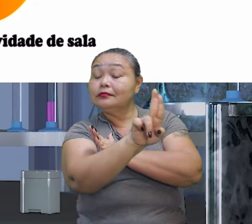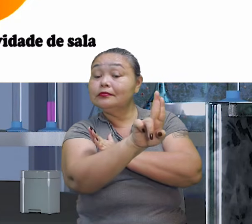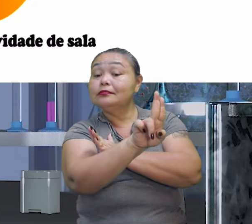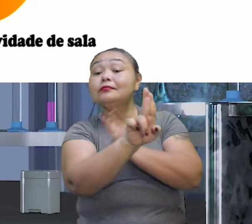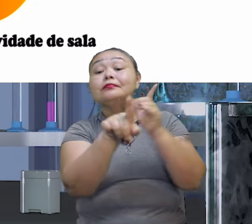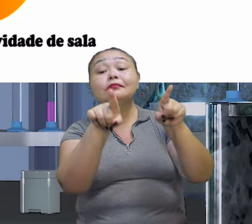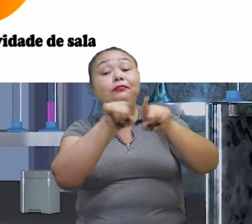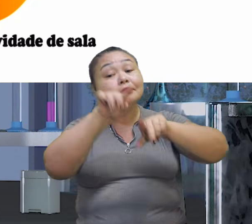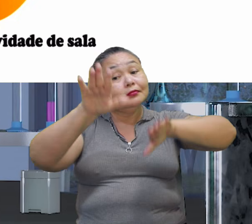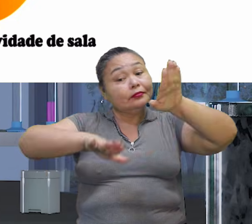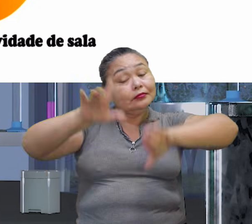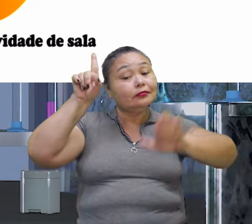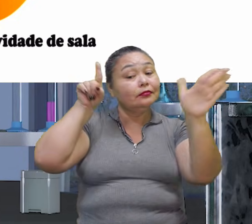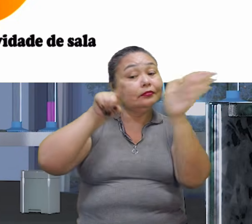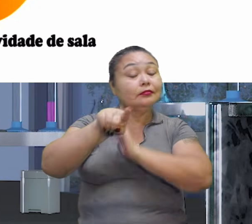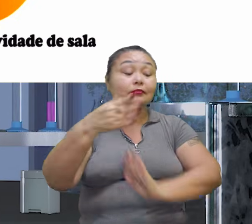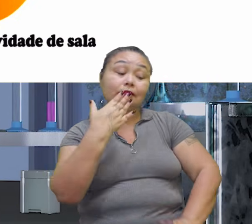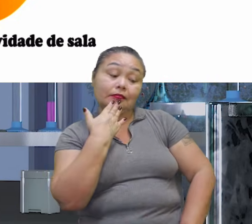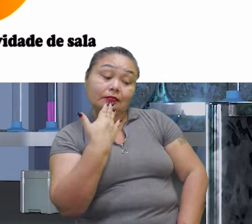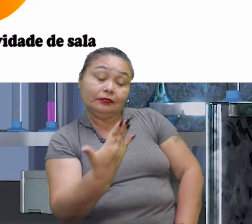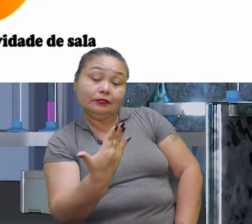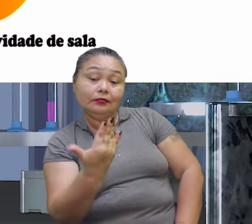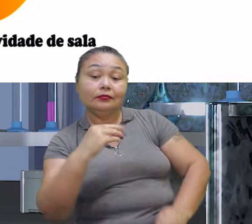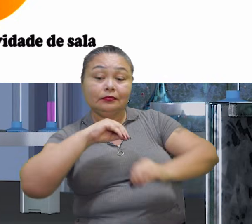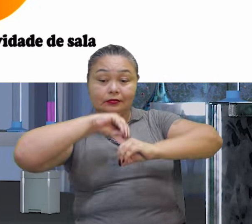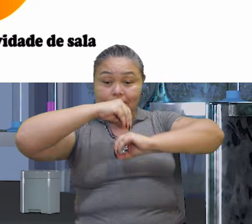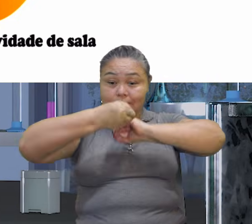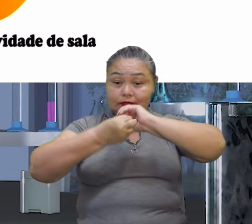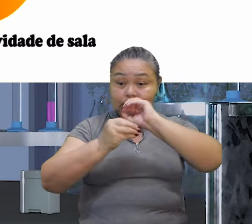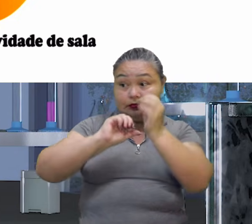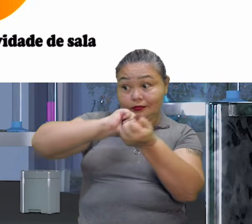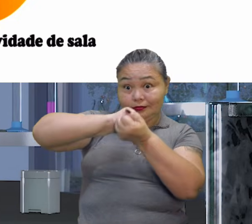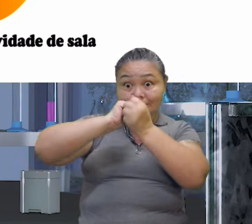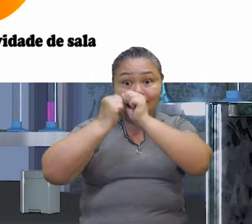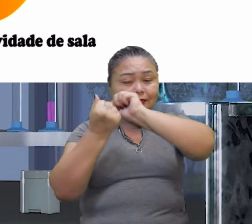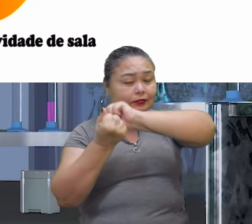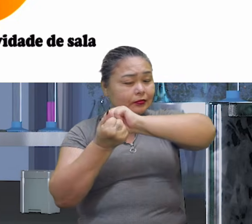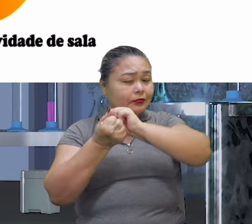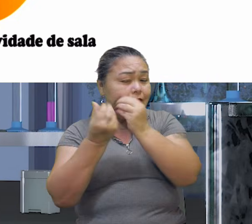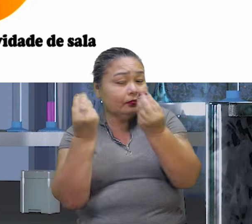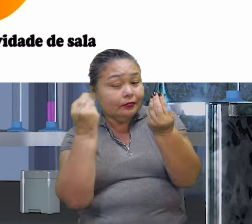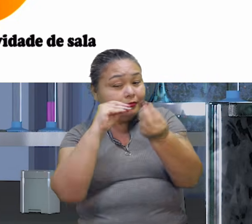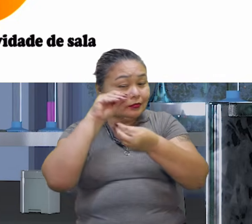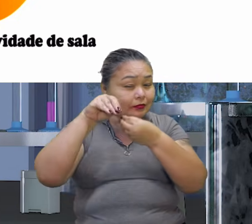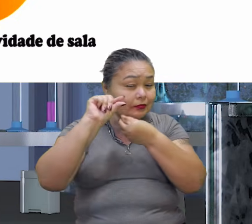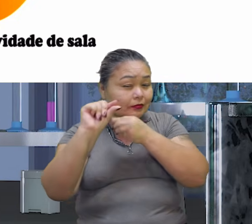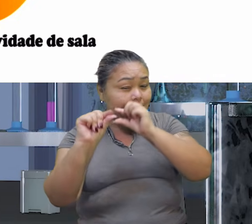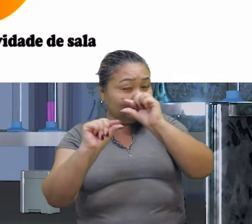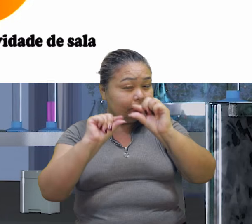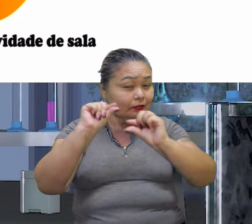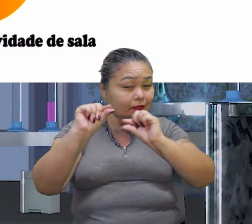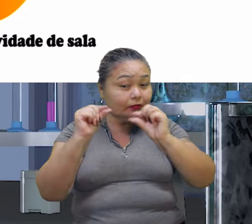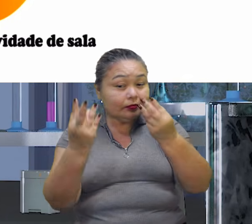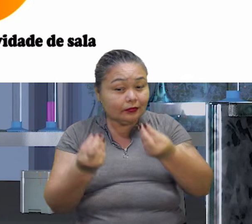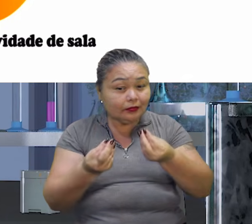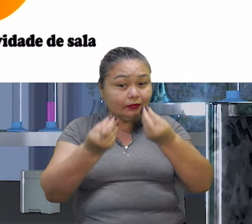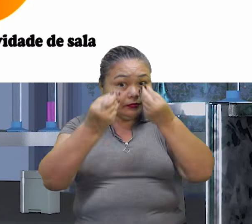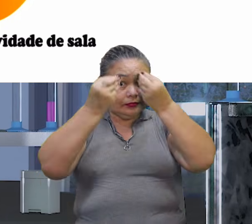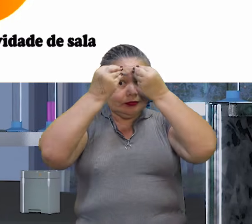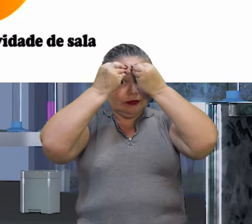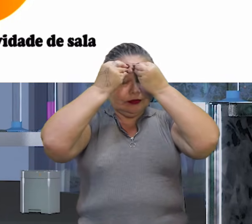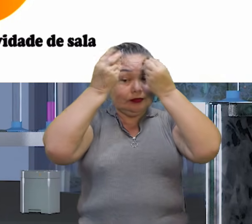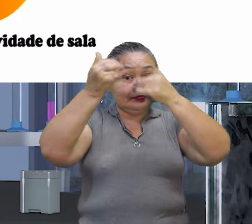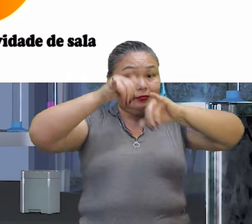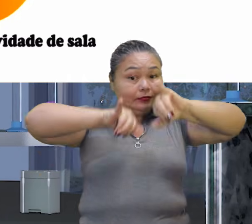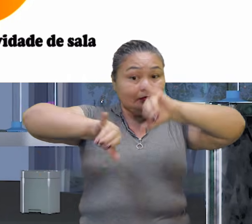nomenclatura e algumas questões que pediram para vocês fazer fórmula molecular. De tudo um pouquinho a gente tem que ter domínio dentro